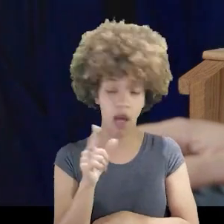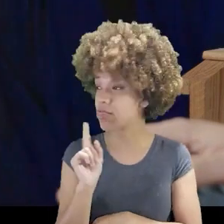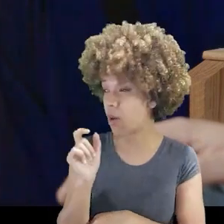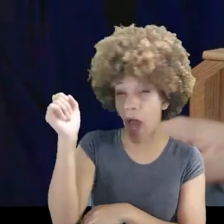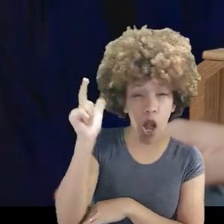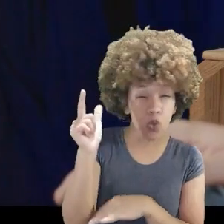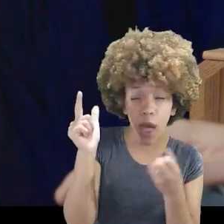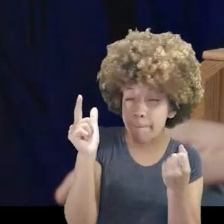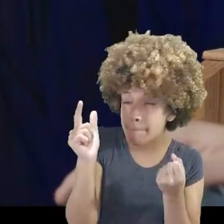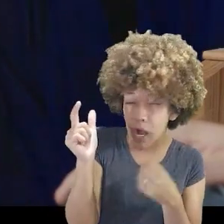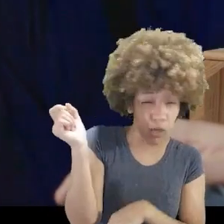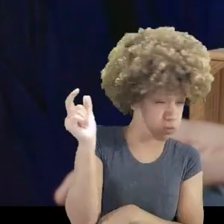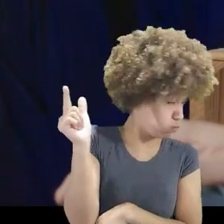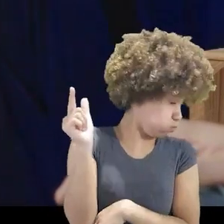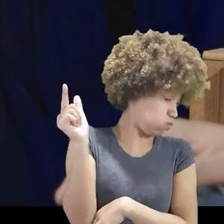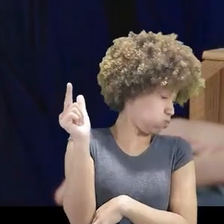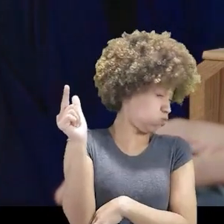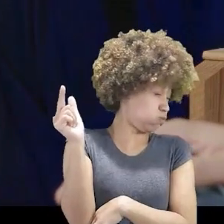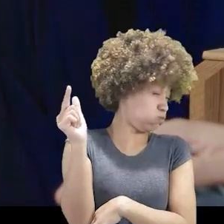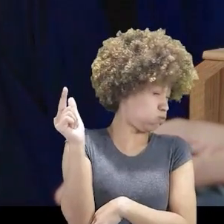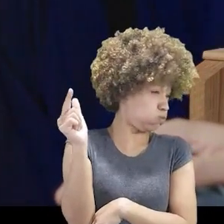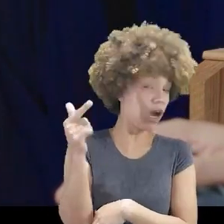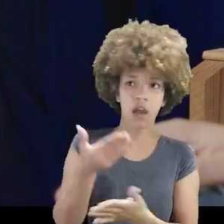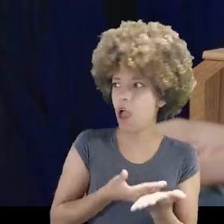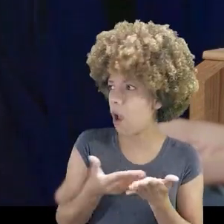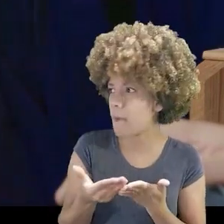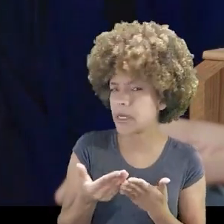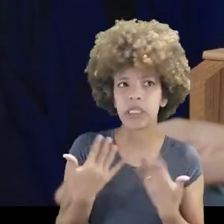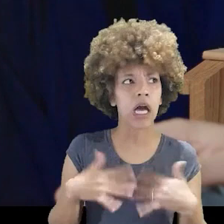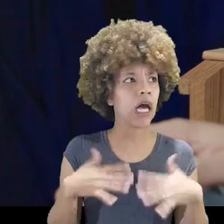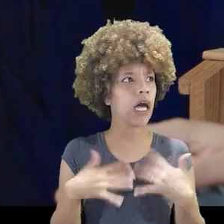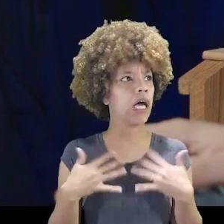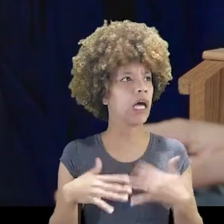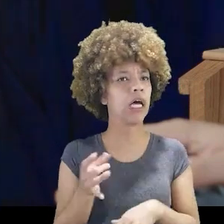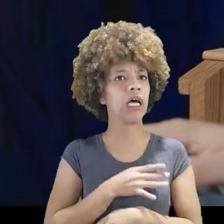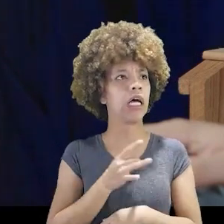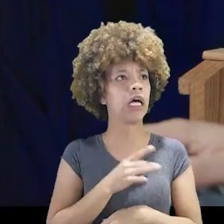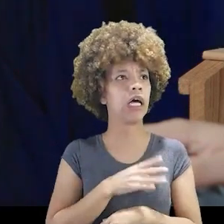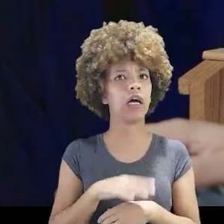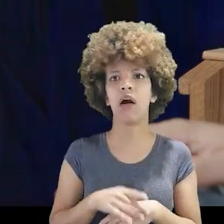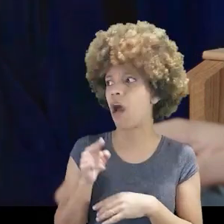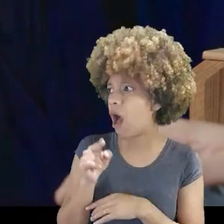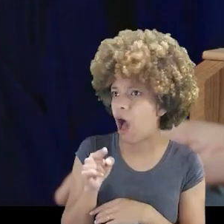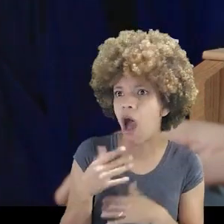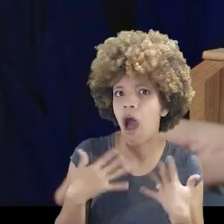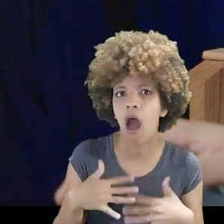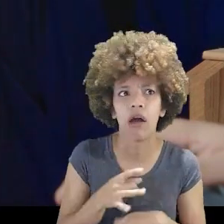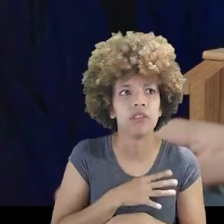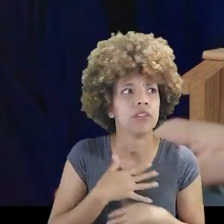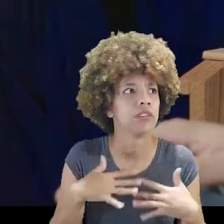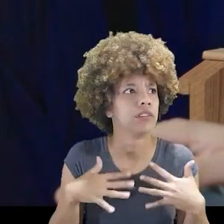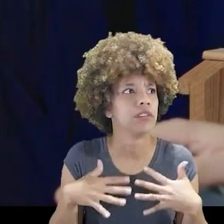branca uma coisa Chegou a gente é a gente conversou eu escrevi aqui no uma vara verde aquilo ali